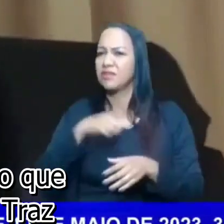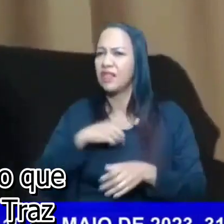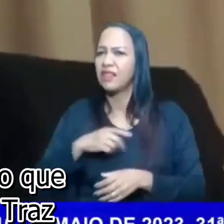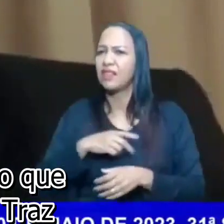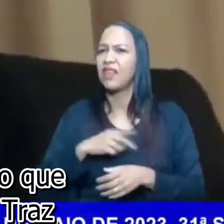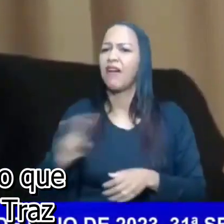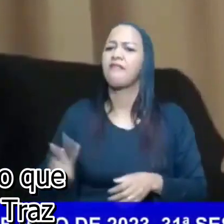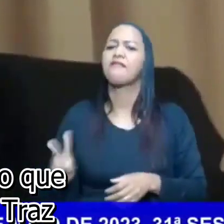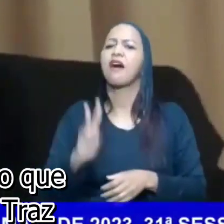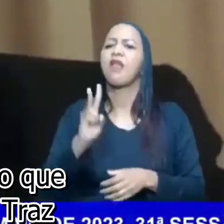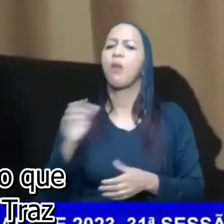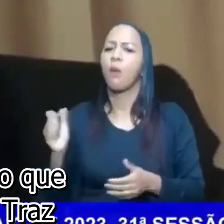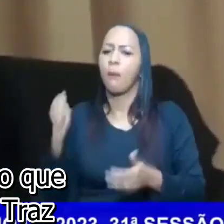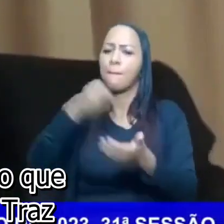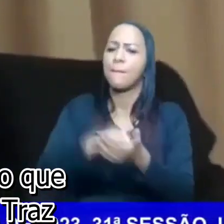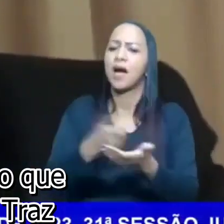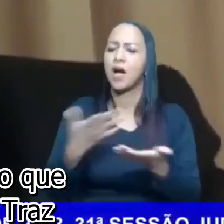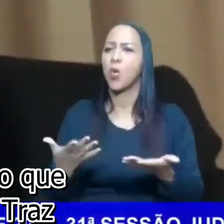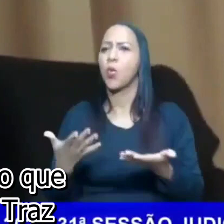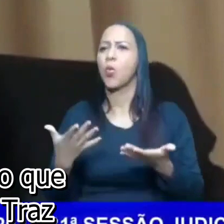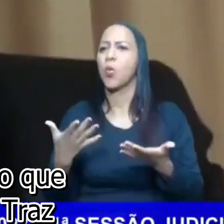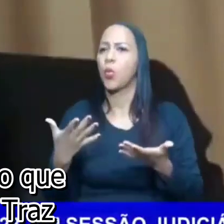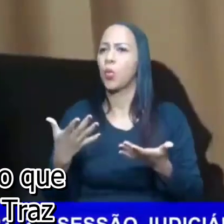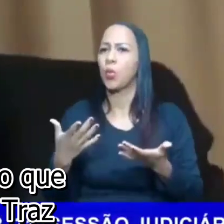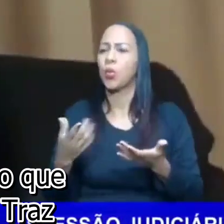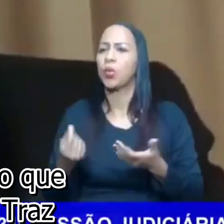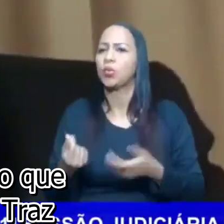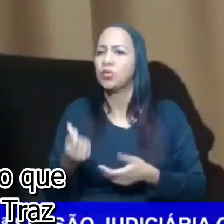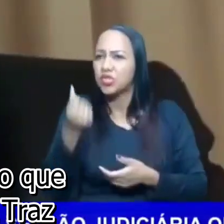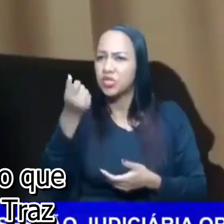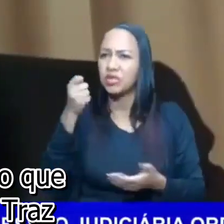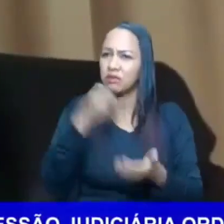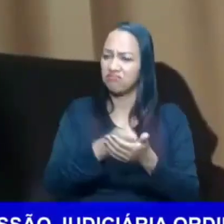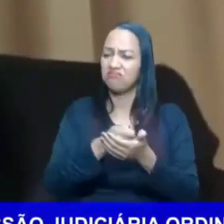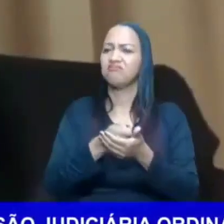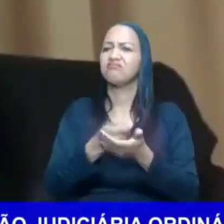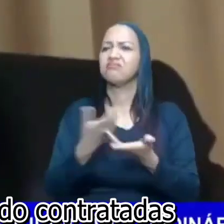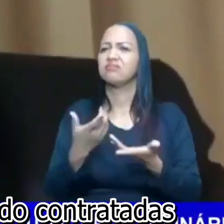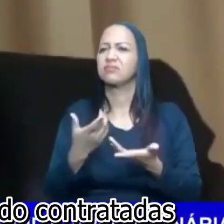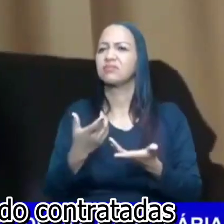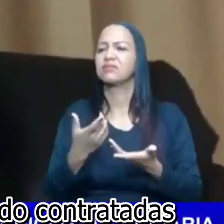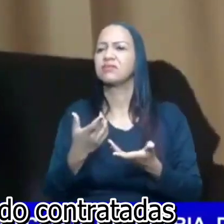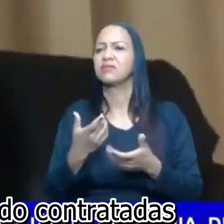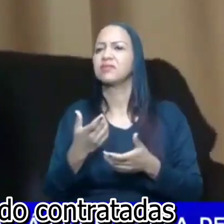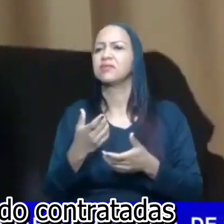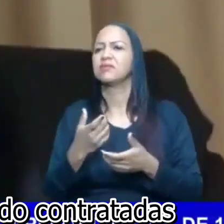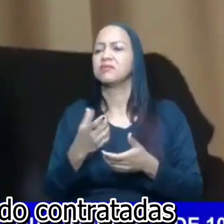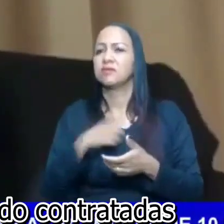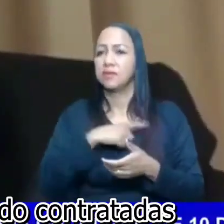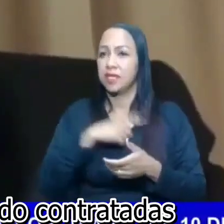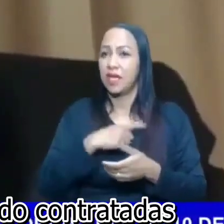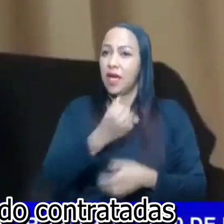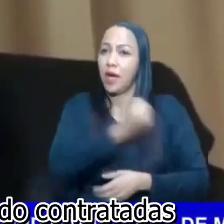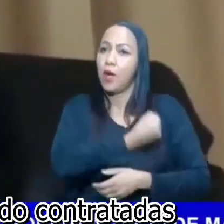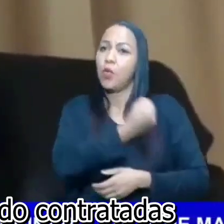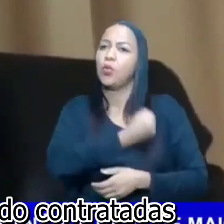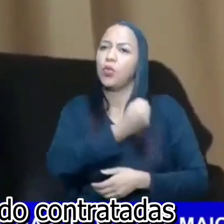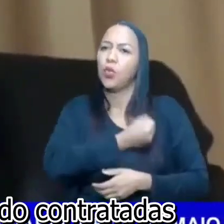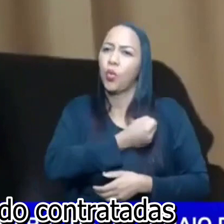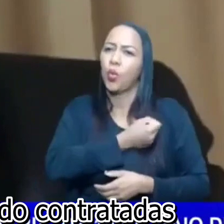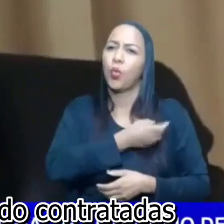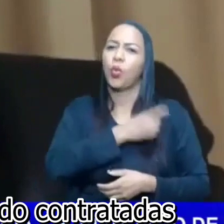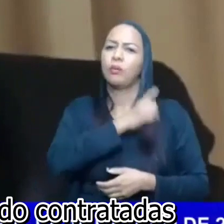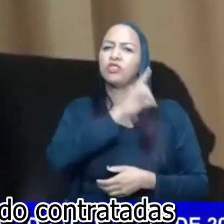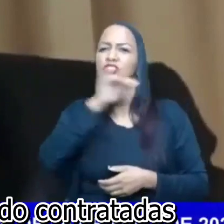que foi pago, o serviço que foi dito que foi prestado lá na nota fiscal, traz o número de diárias que